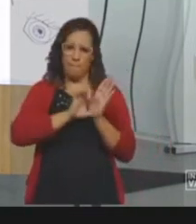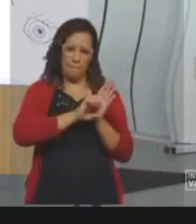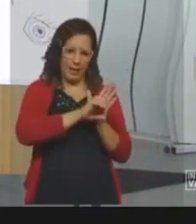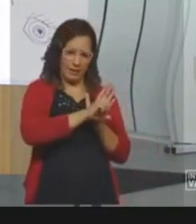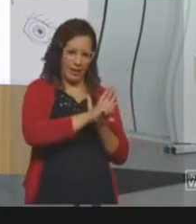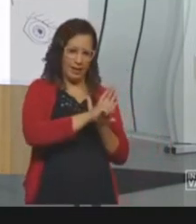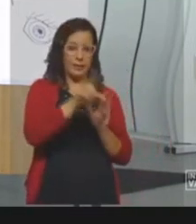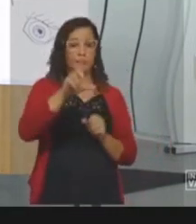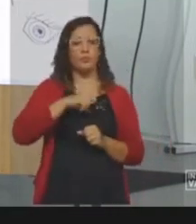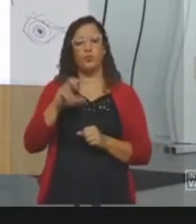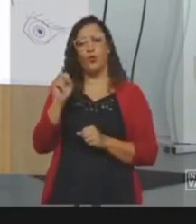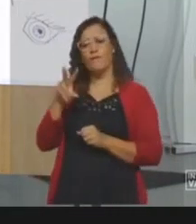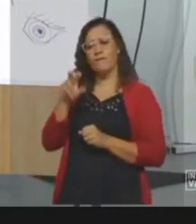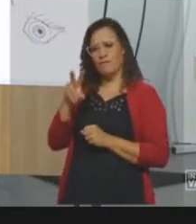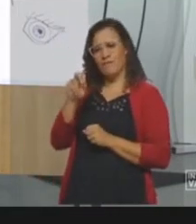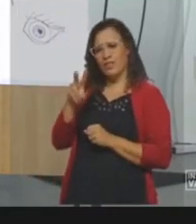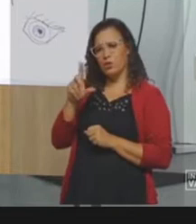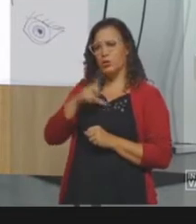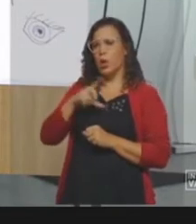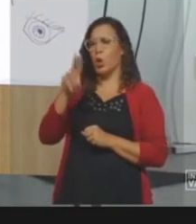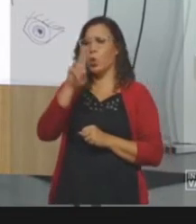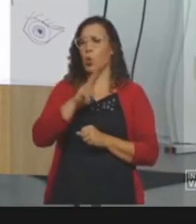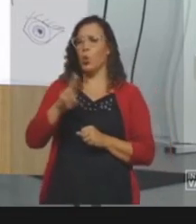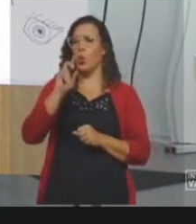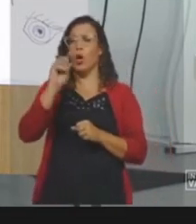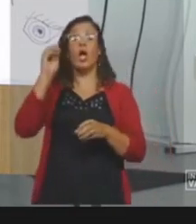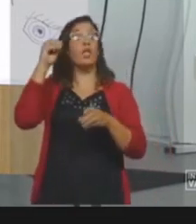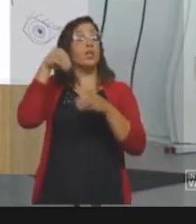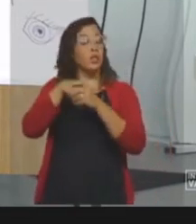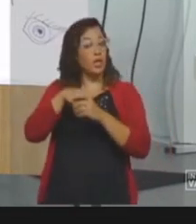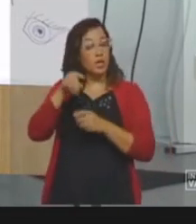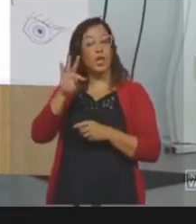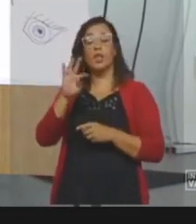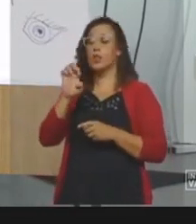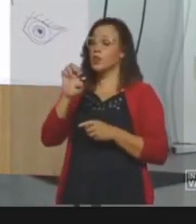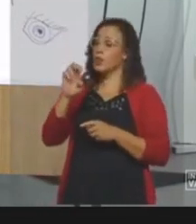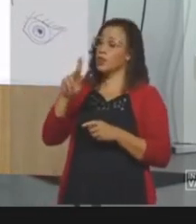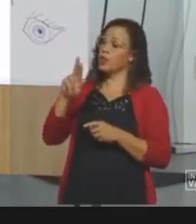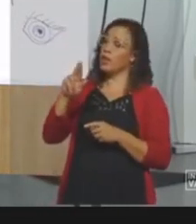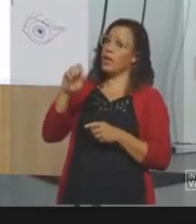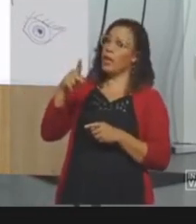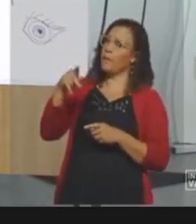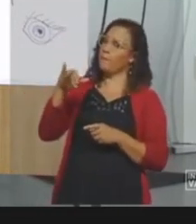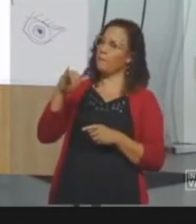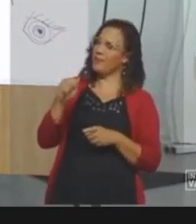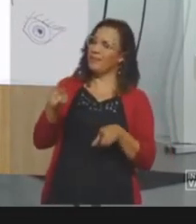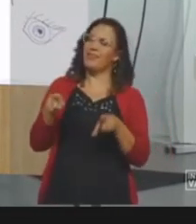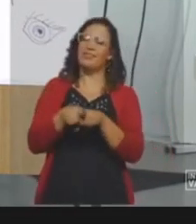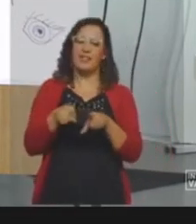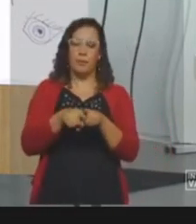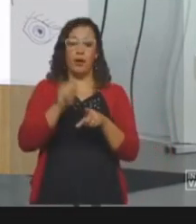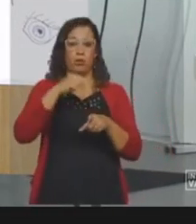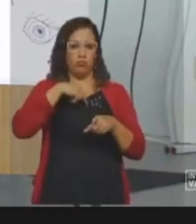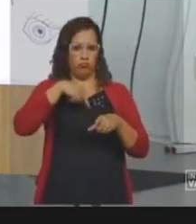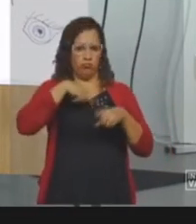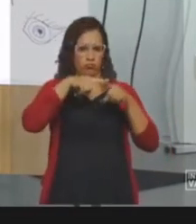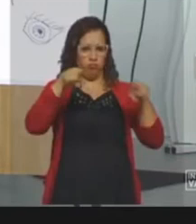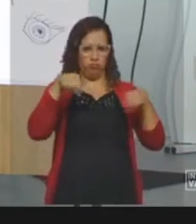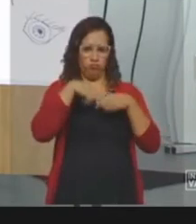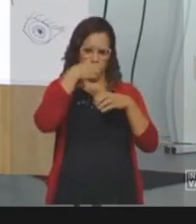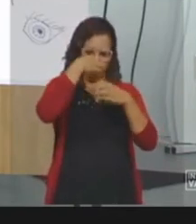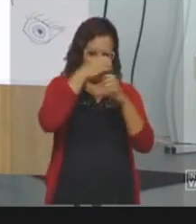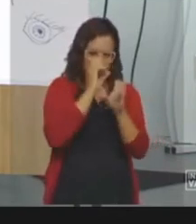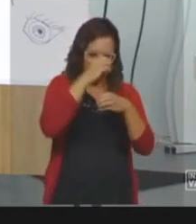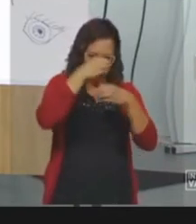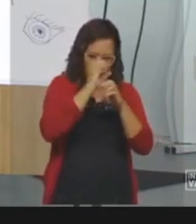E o vírus é muito bem utilizado na terapia gênica. Nós conseguimos manipular vírus em laboratório, ou seja, fora do